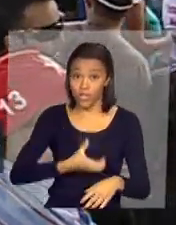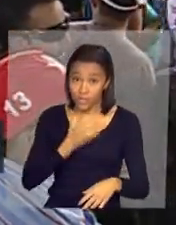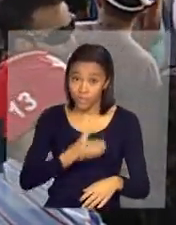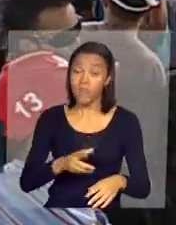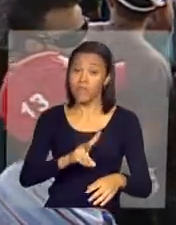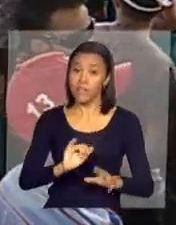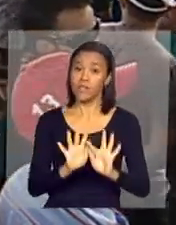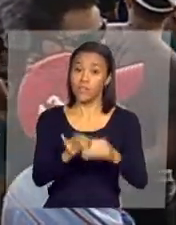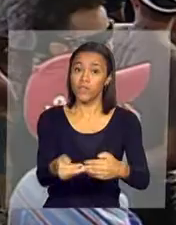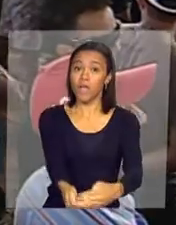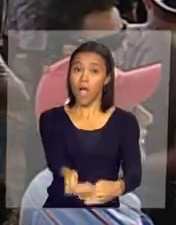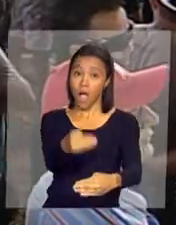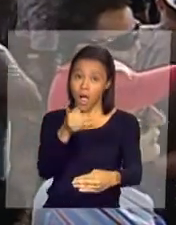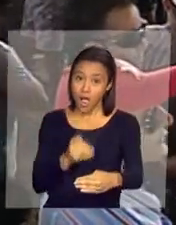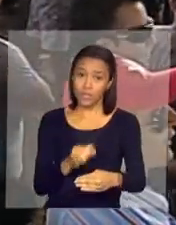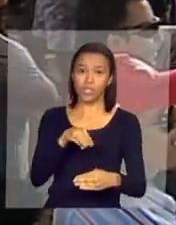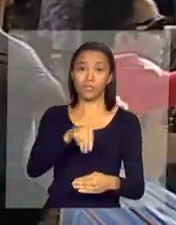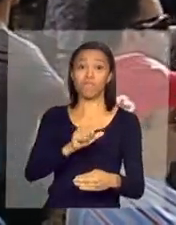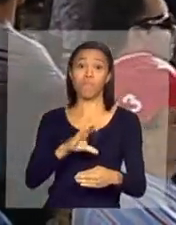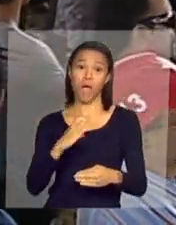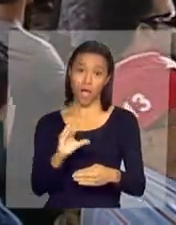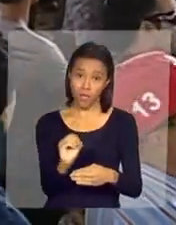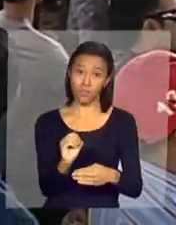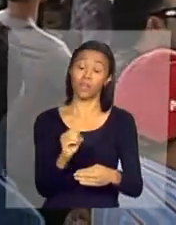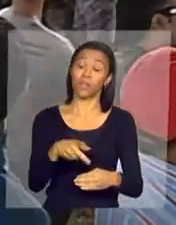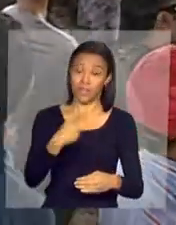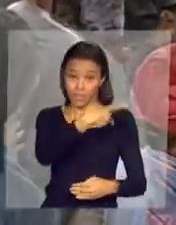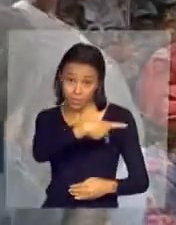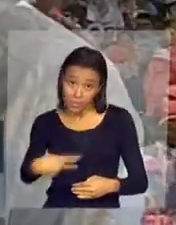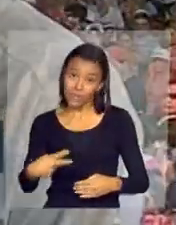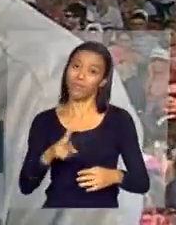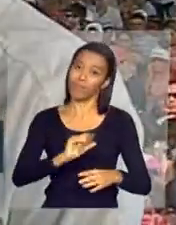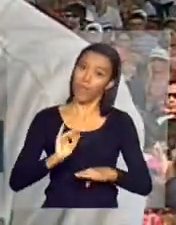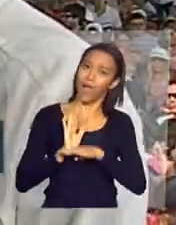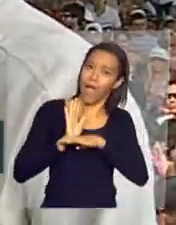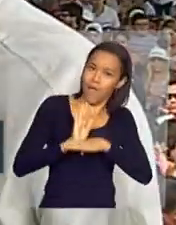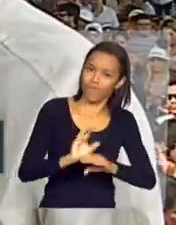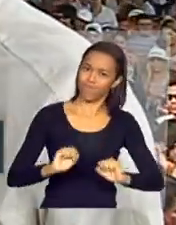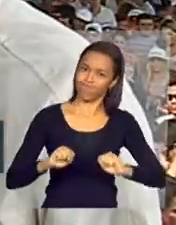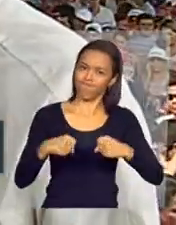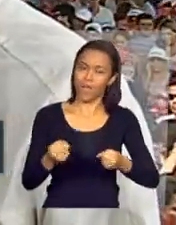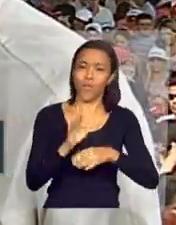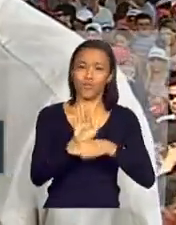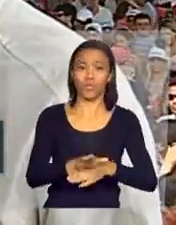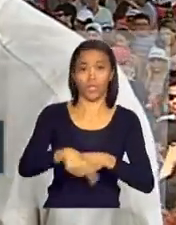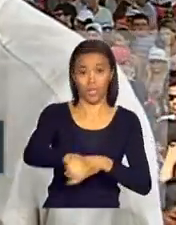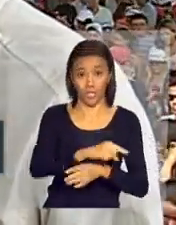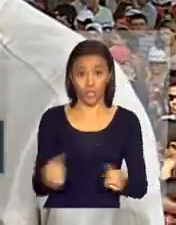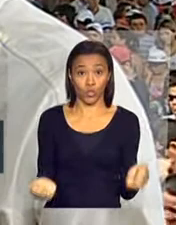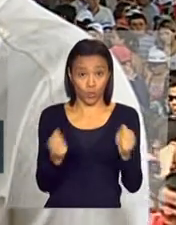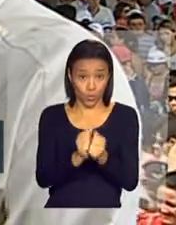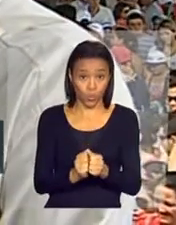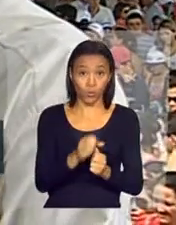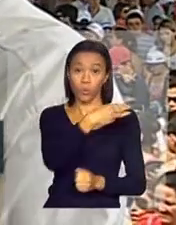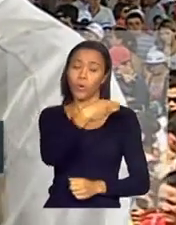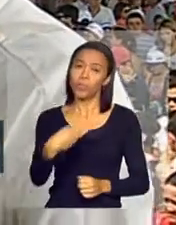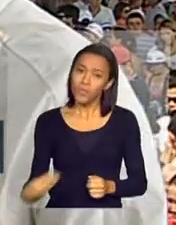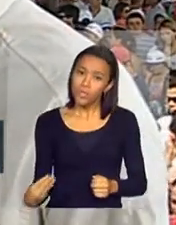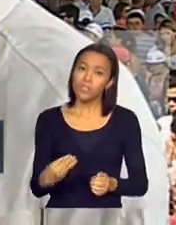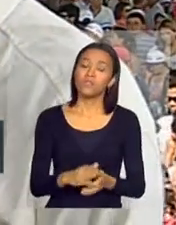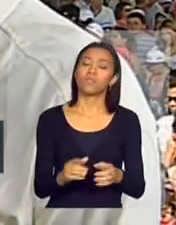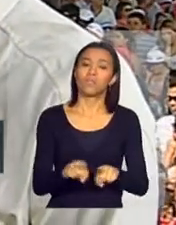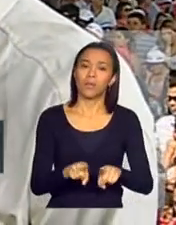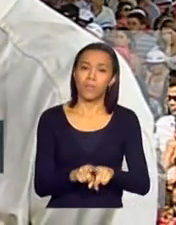ser concluída no final de março, com essa força que a presidenta está vindo trazer para essa obra, junto com o ministro da Integração, que é o ministério